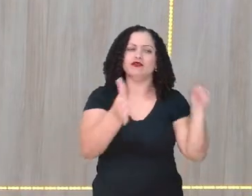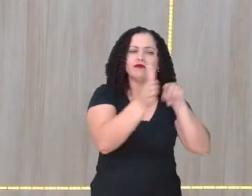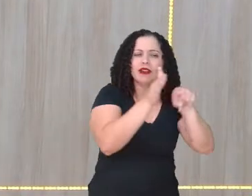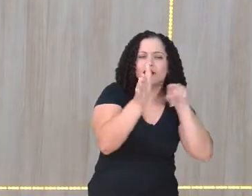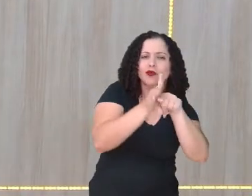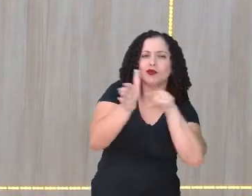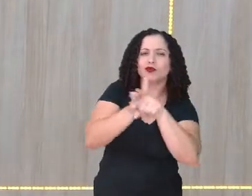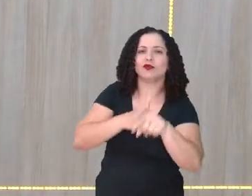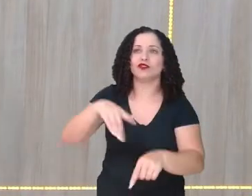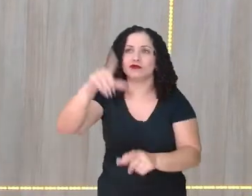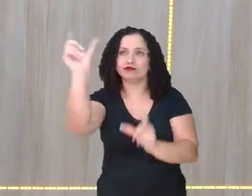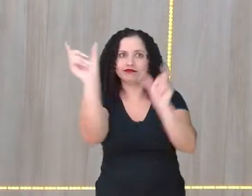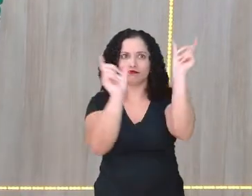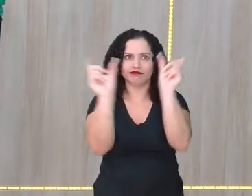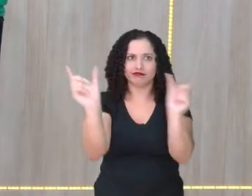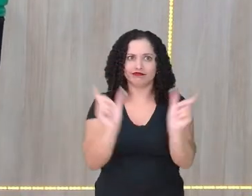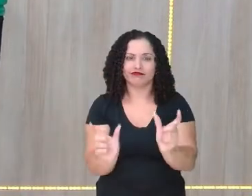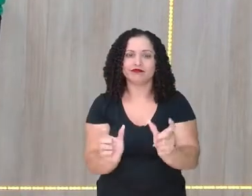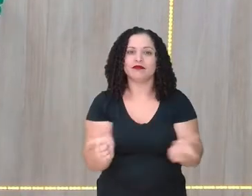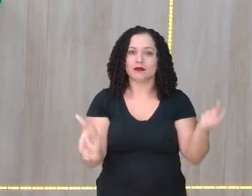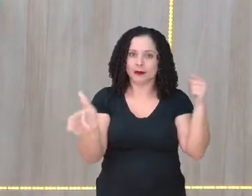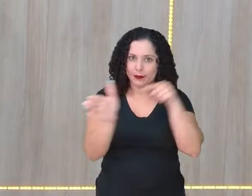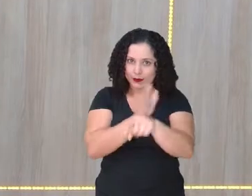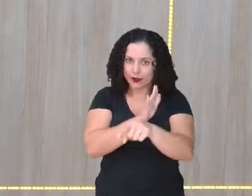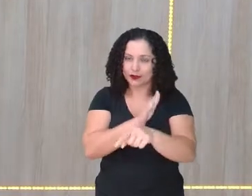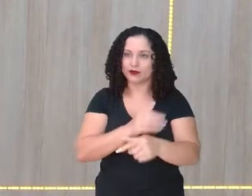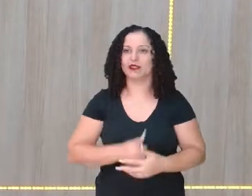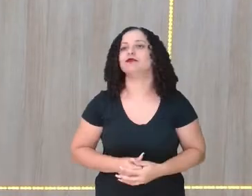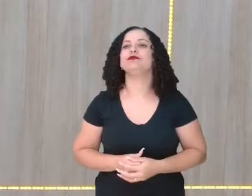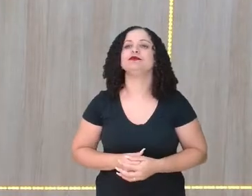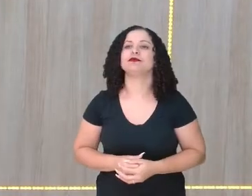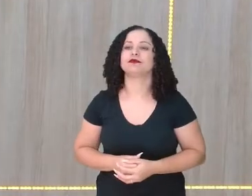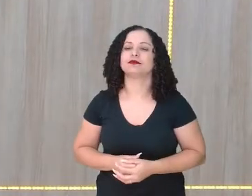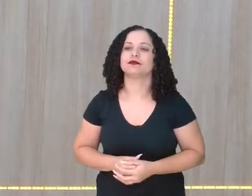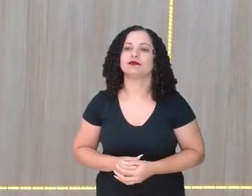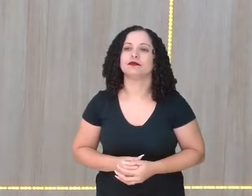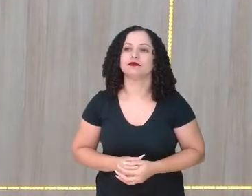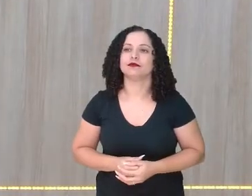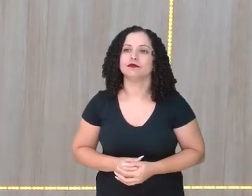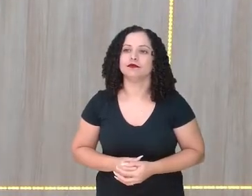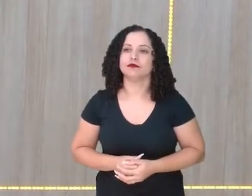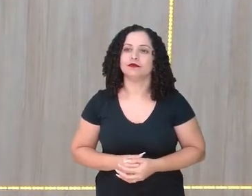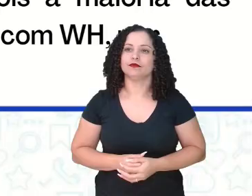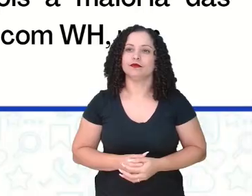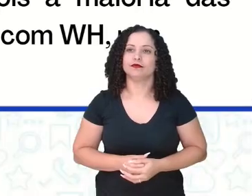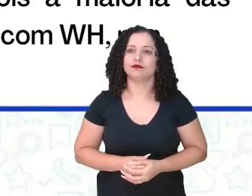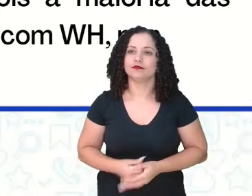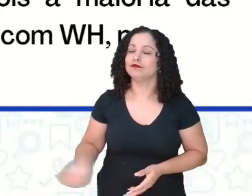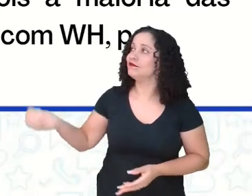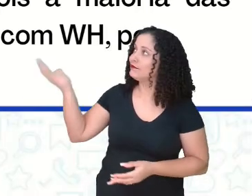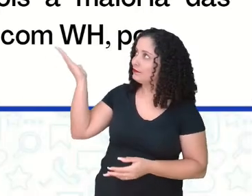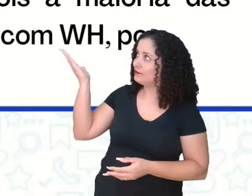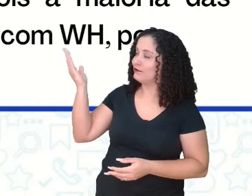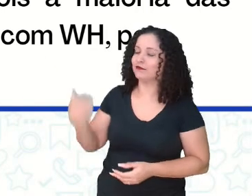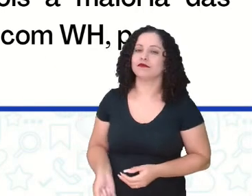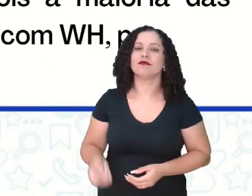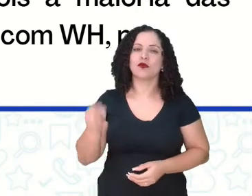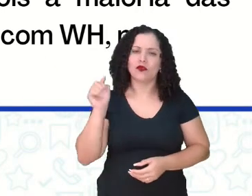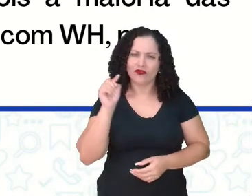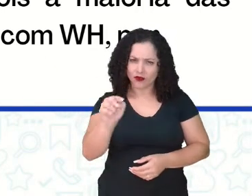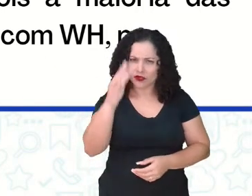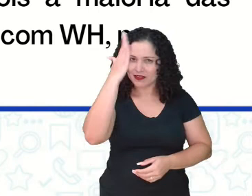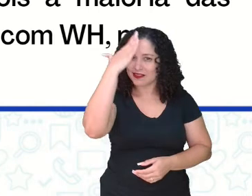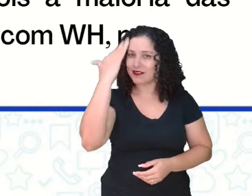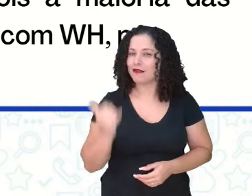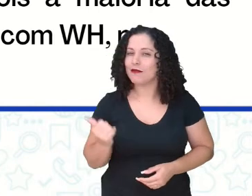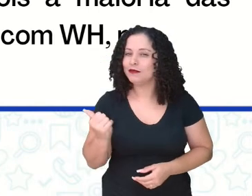que nós usamos para perguntar, tá bom? Então, vamos lá. Did you know? Você sabia?